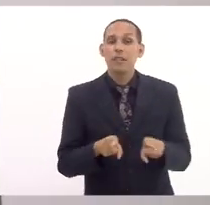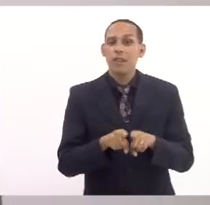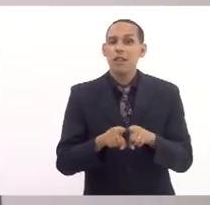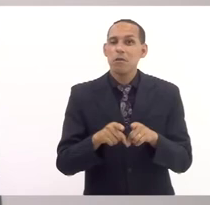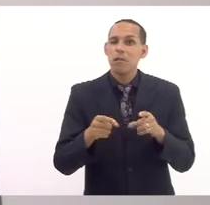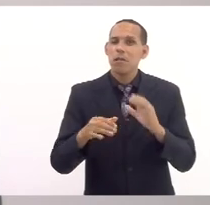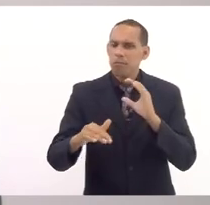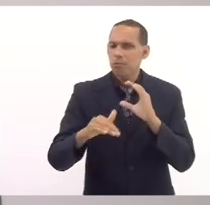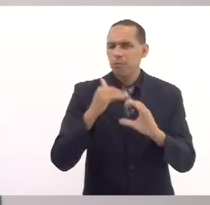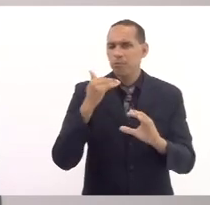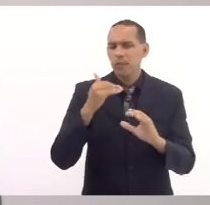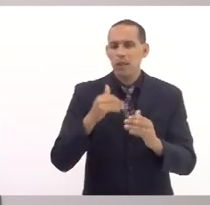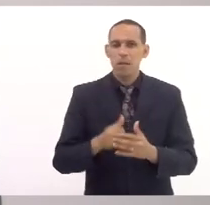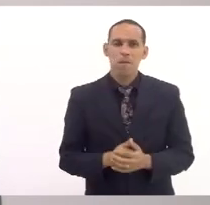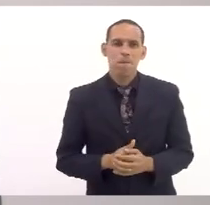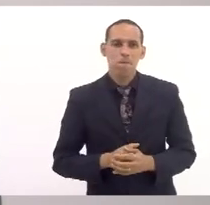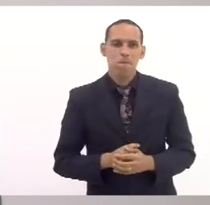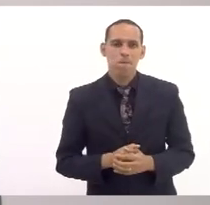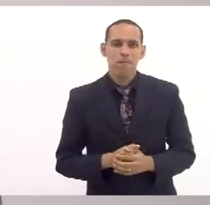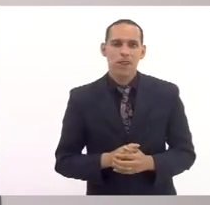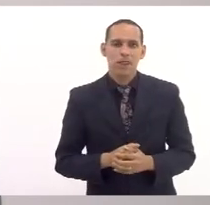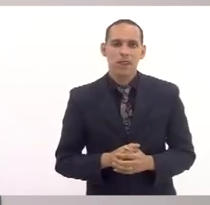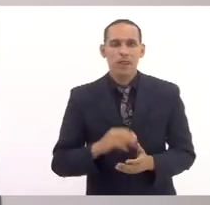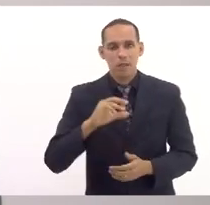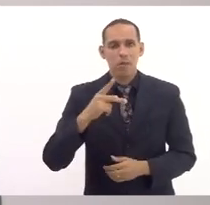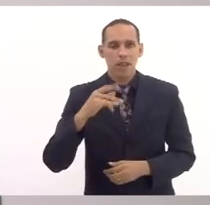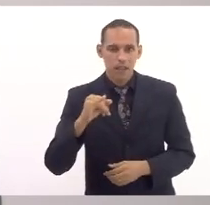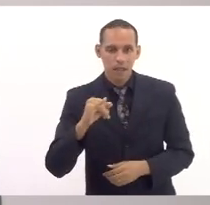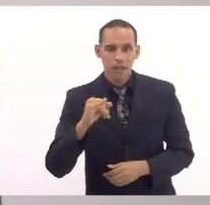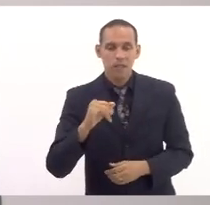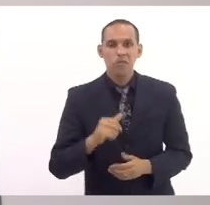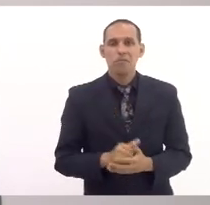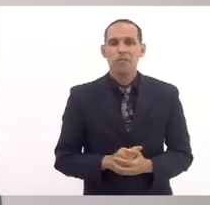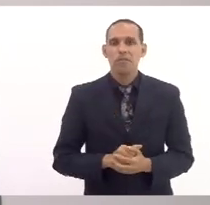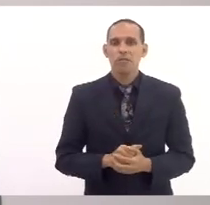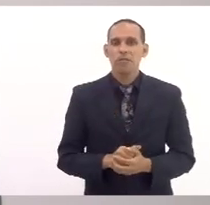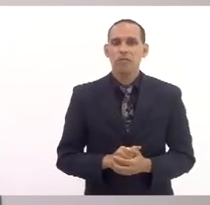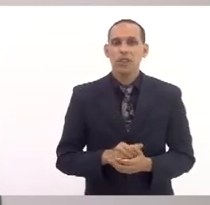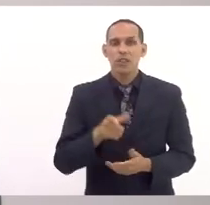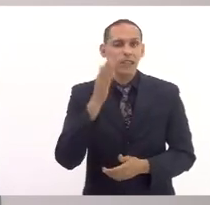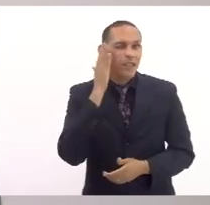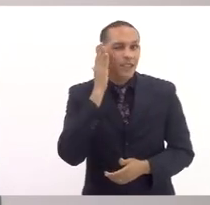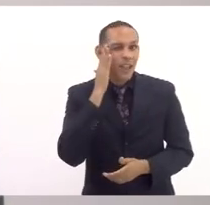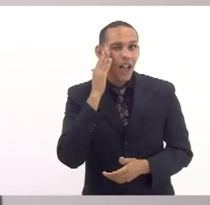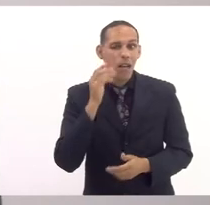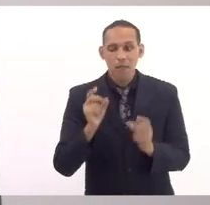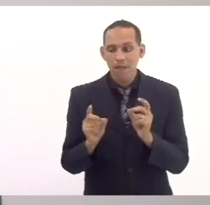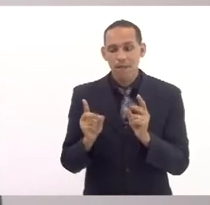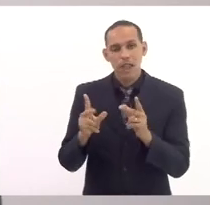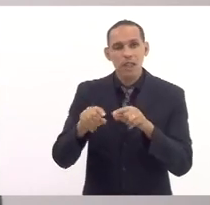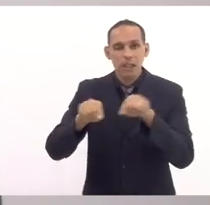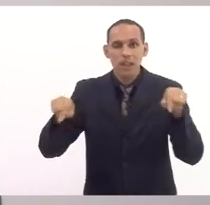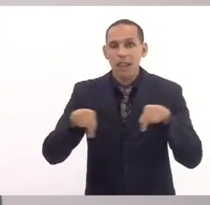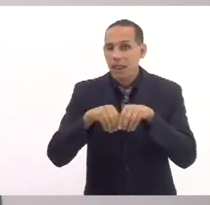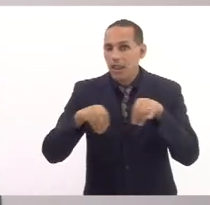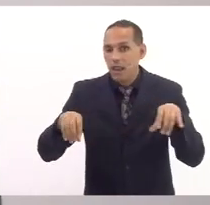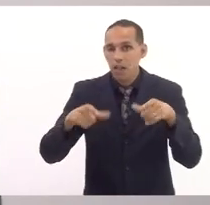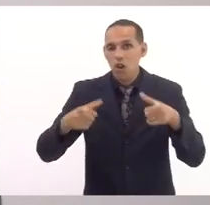que você encaminhasse a CPI, de que forma você tomou conhecimento da venda desse terreno em